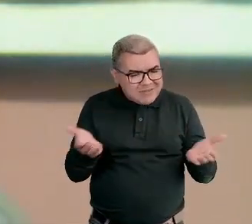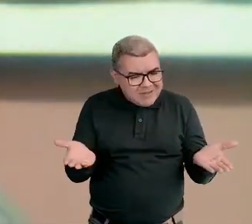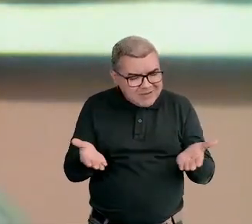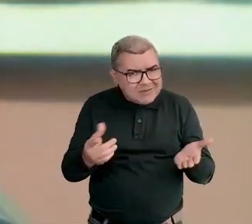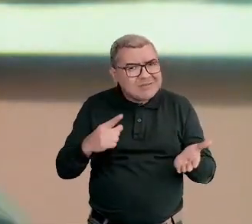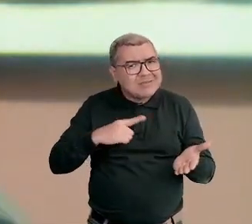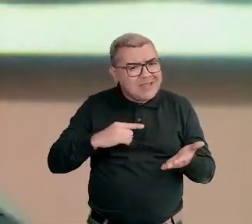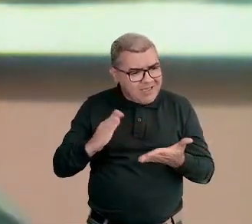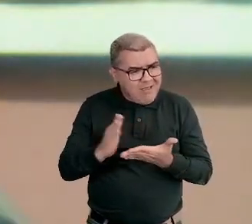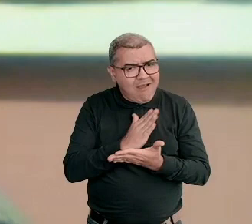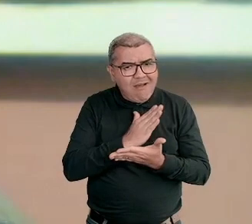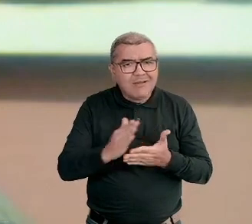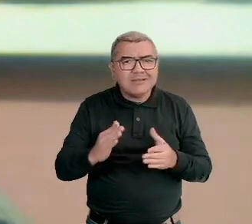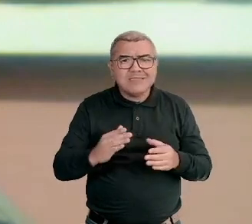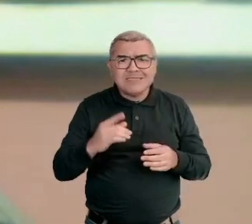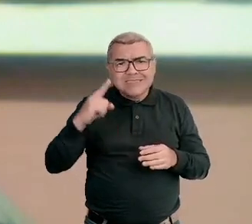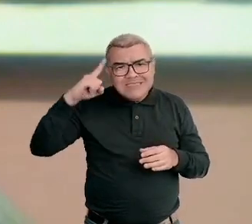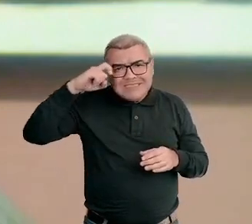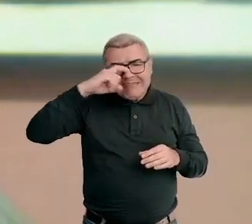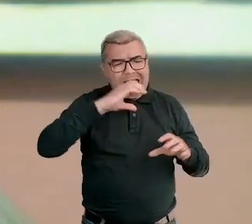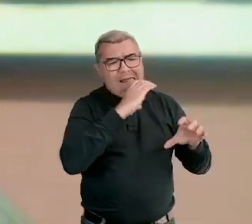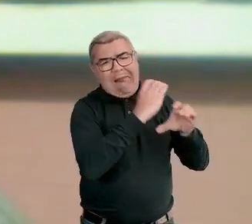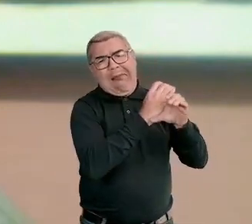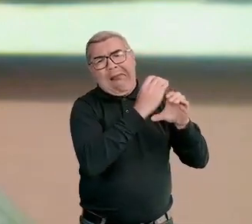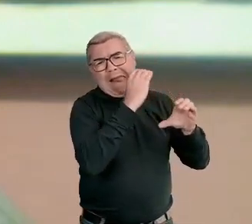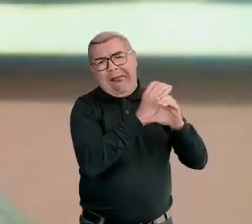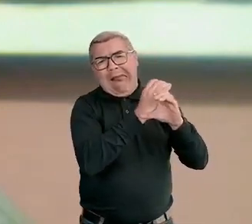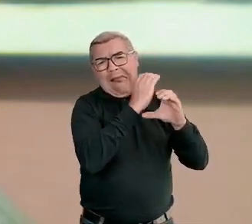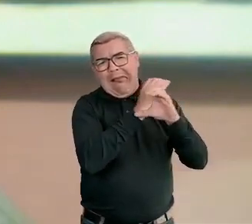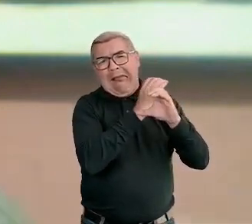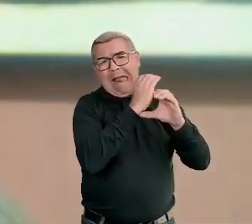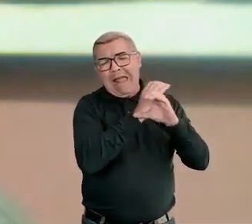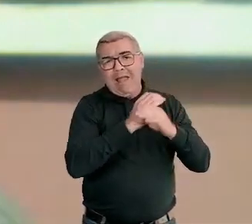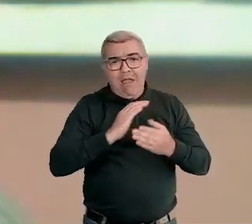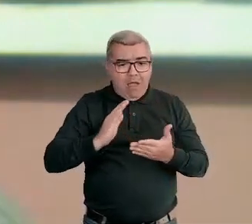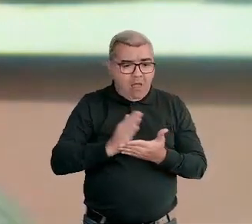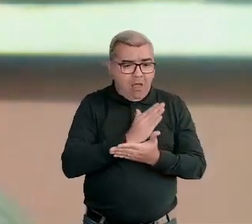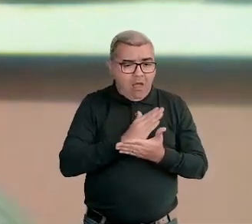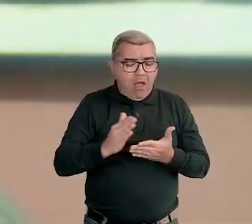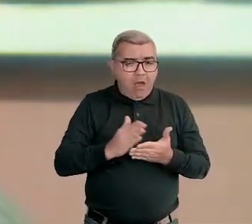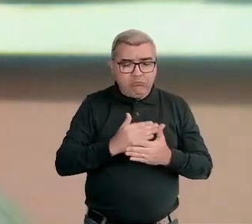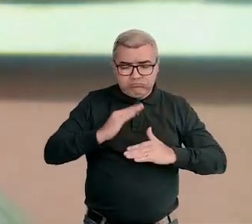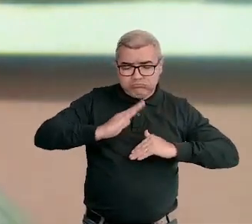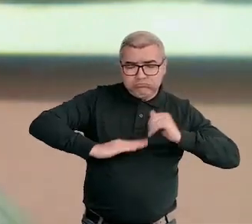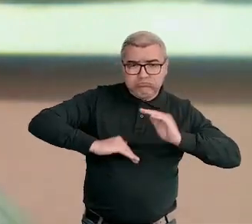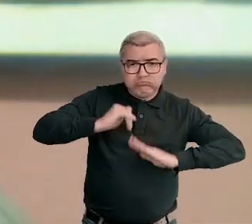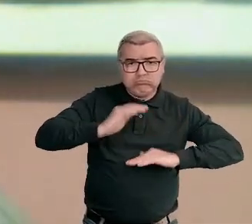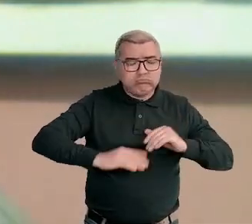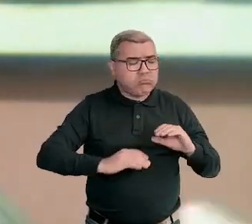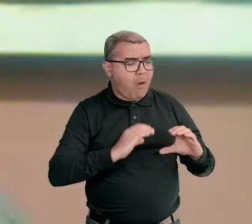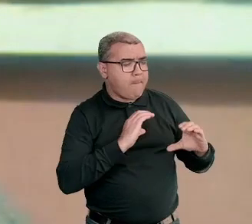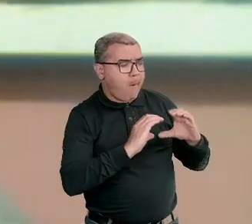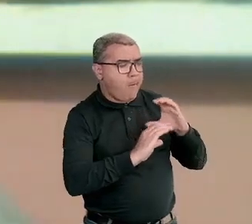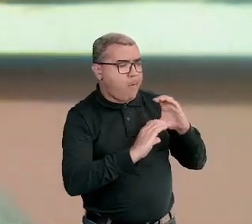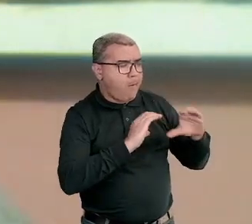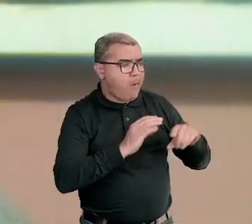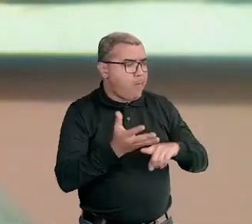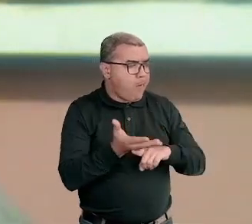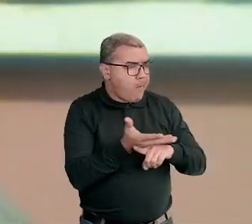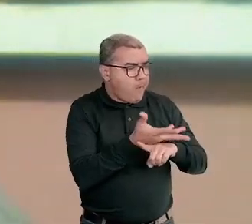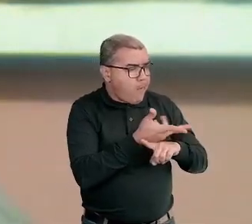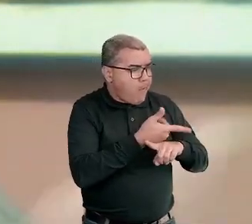dificuldade que algumas pessoas têm de se comunicar. Nem todos têm o mesmo talento para passar uma informação